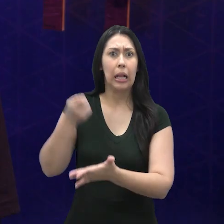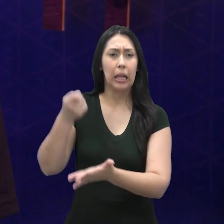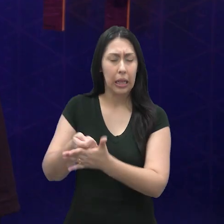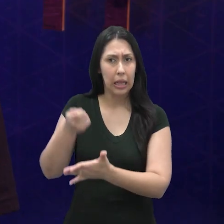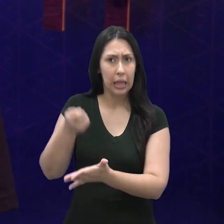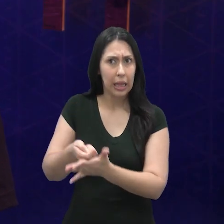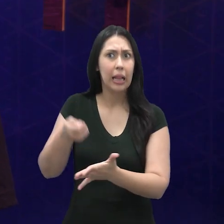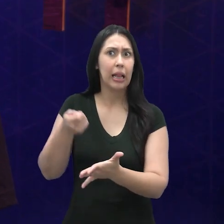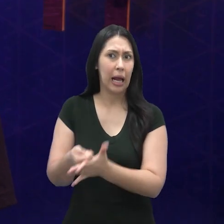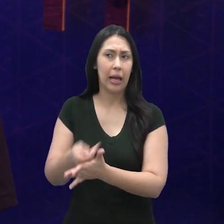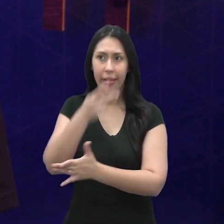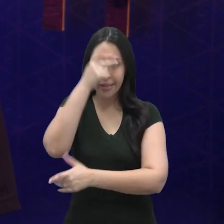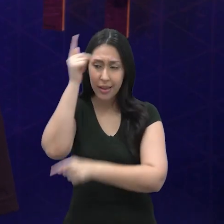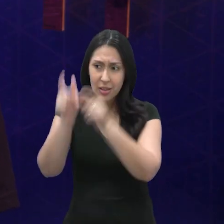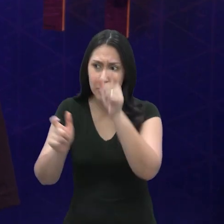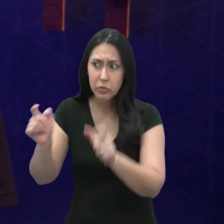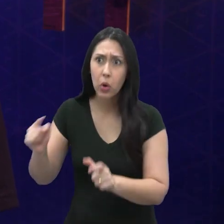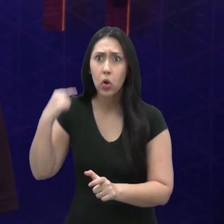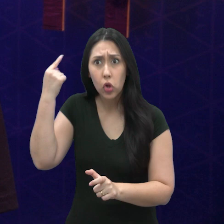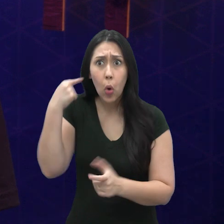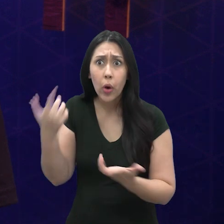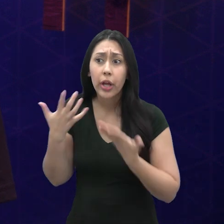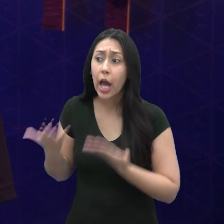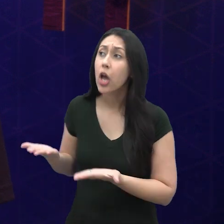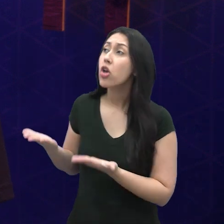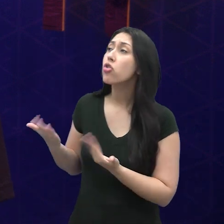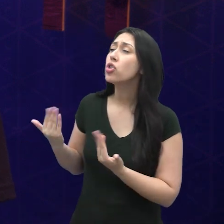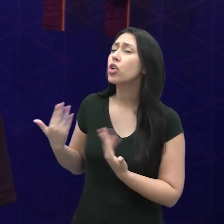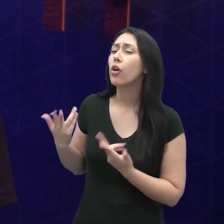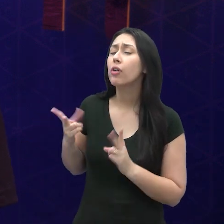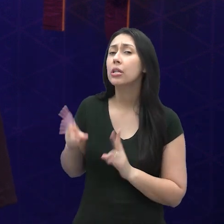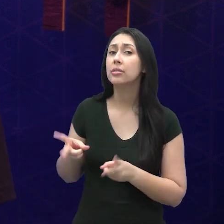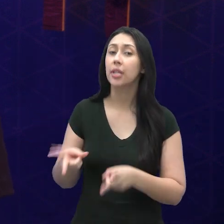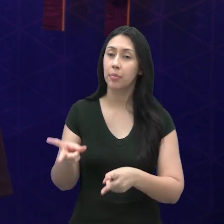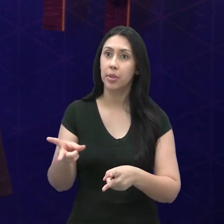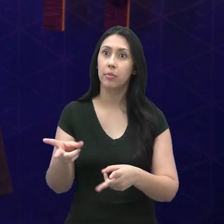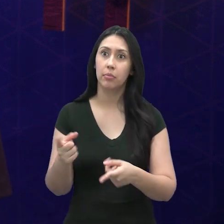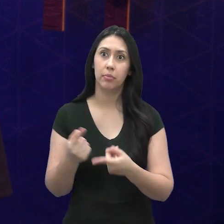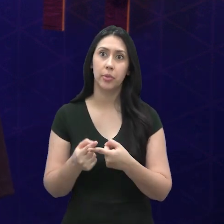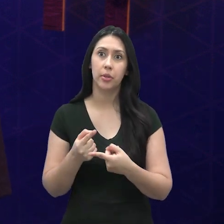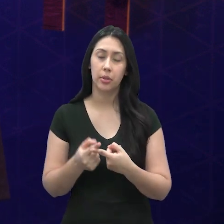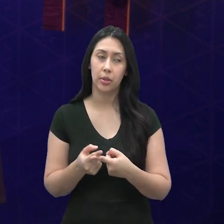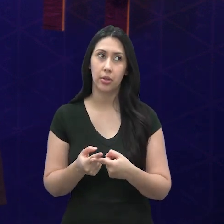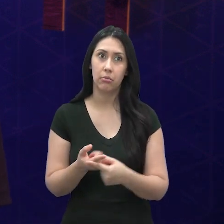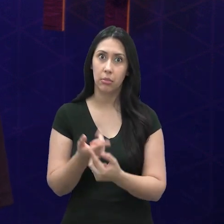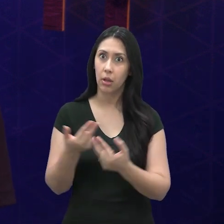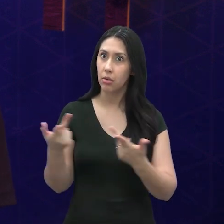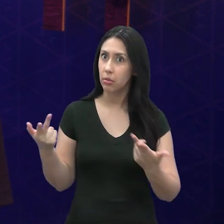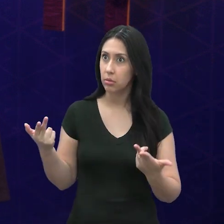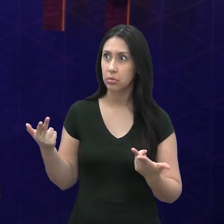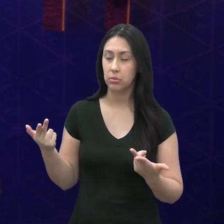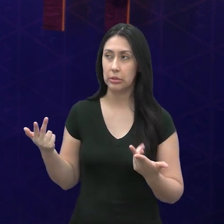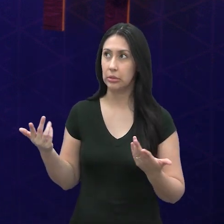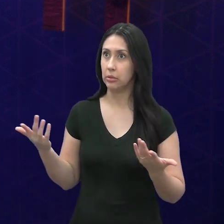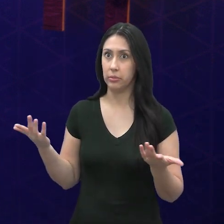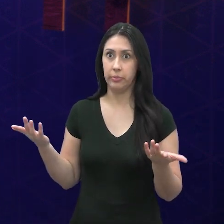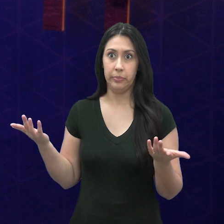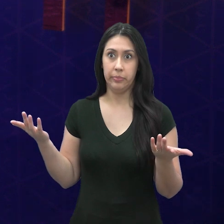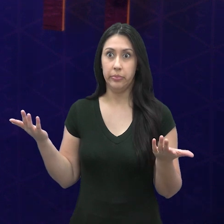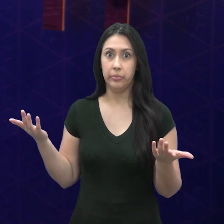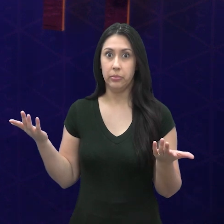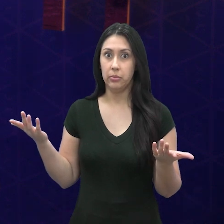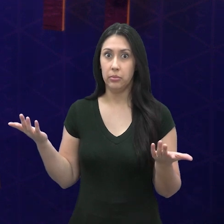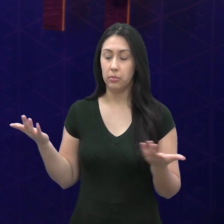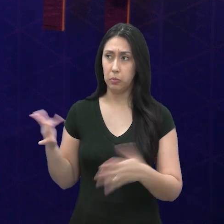aí nesses malucos que querem ficar jovem a todo custo, que realmente muitas coisas são